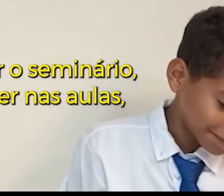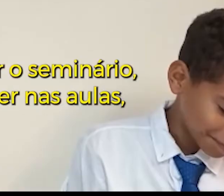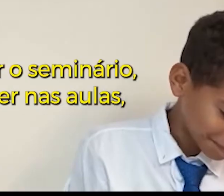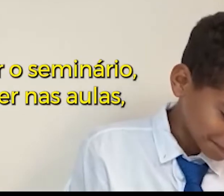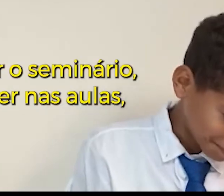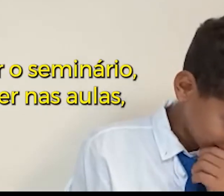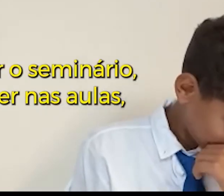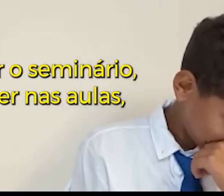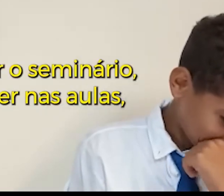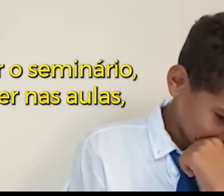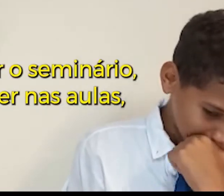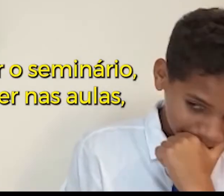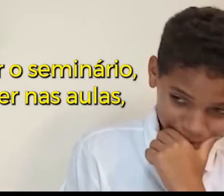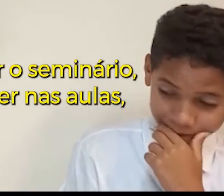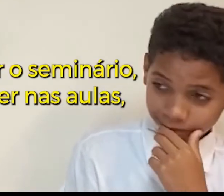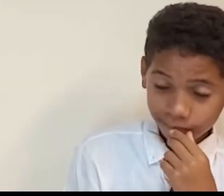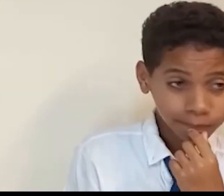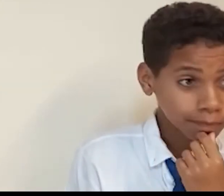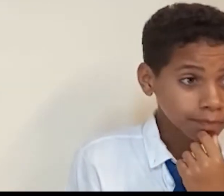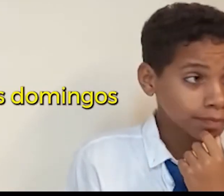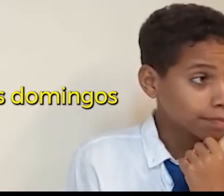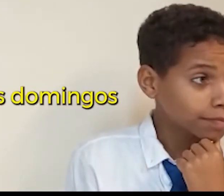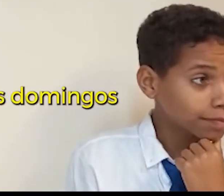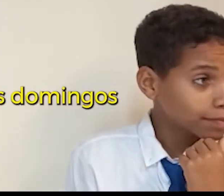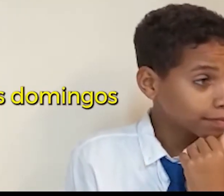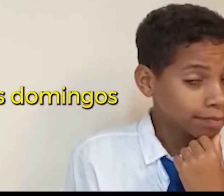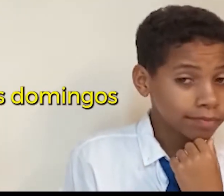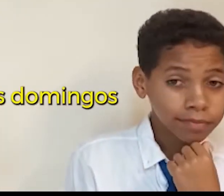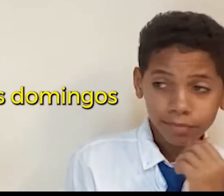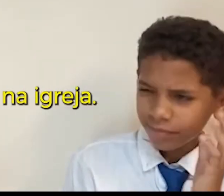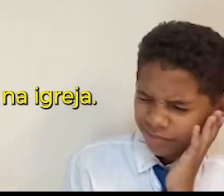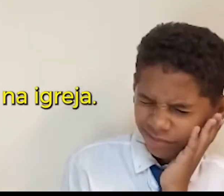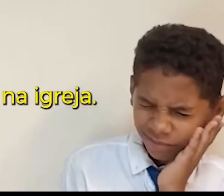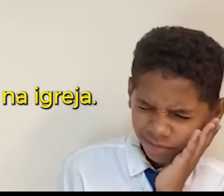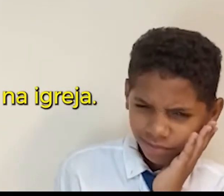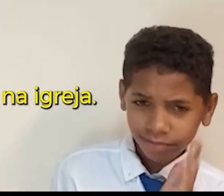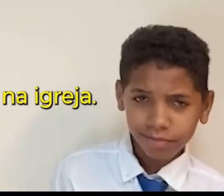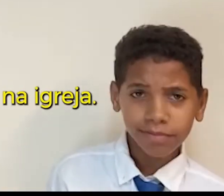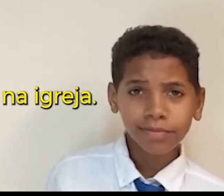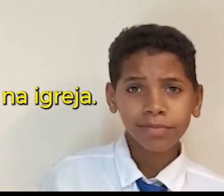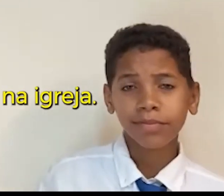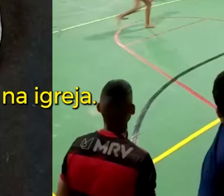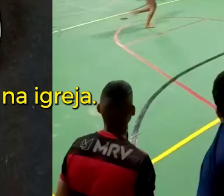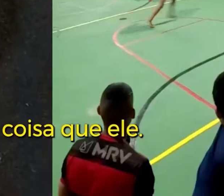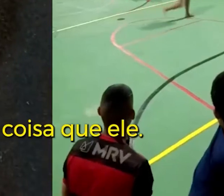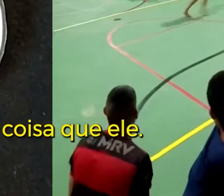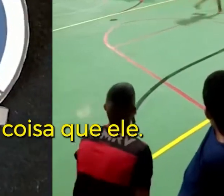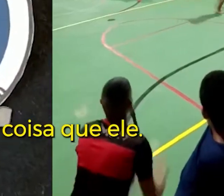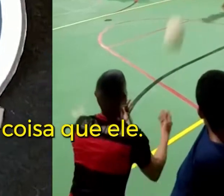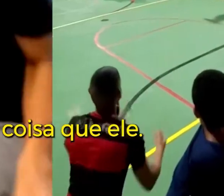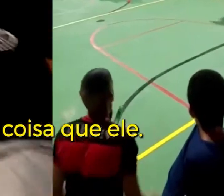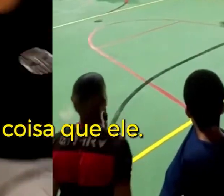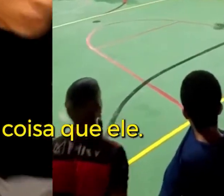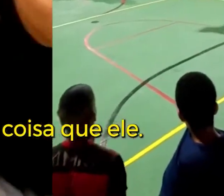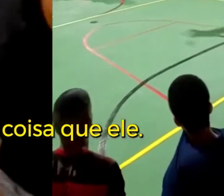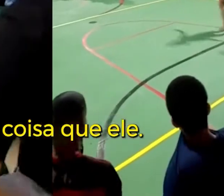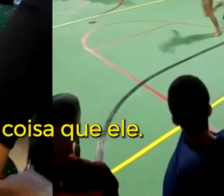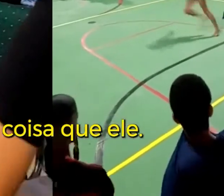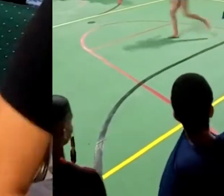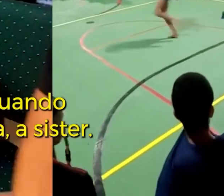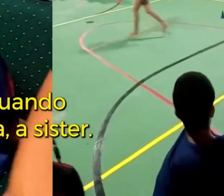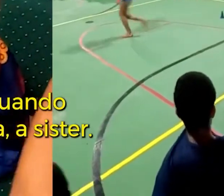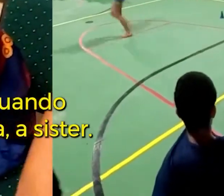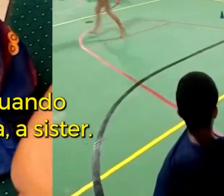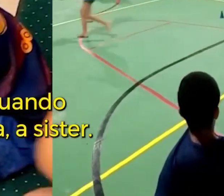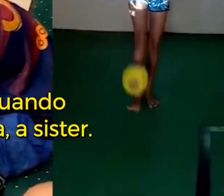frequentar os seminários, gostar realmente de aprender nas aulas. Comecei a frequentar os domingos e hoje eu sou batizado na igreja. E foi quase a mesma coisa dele,